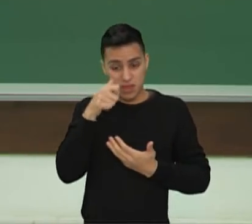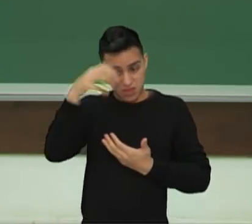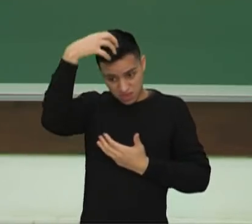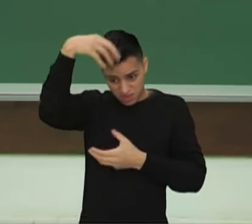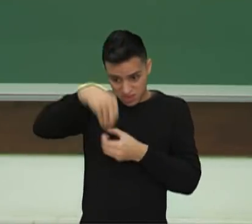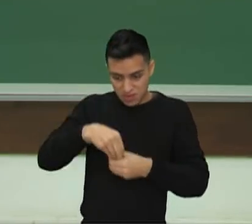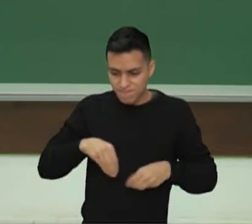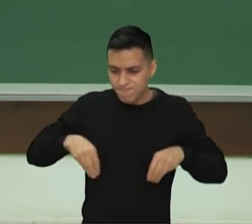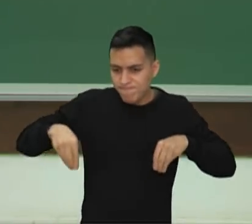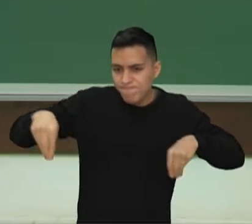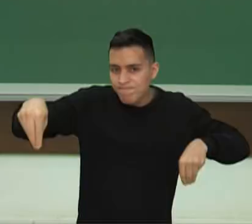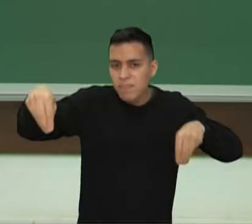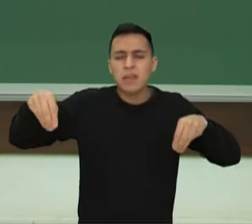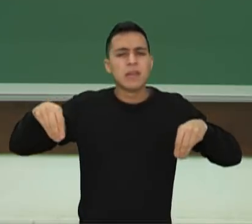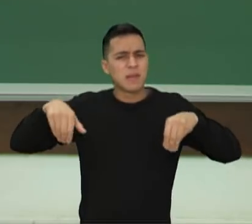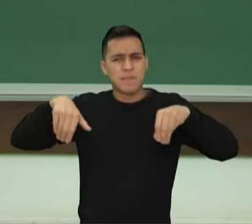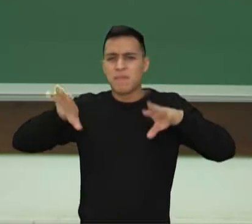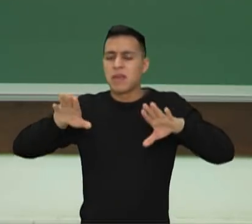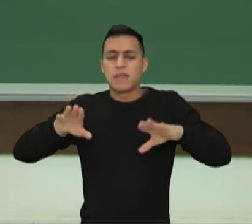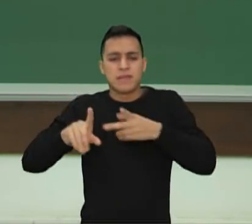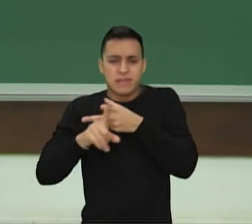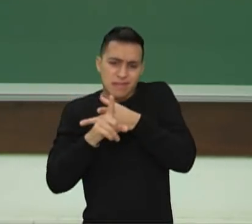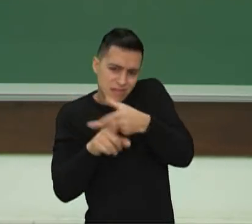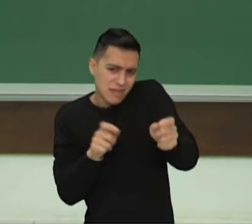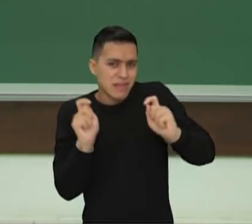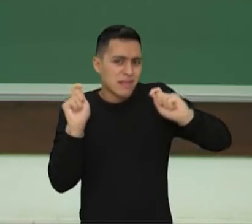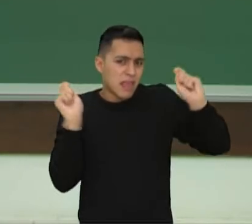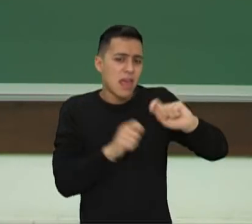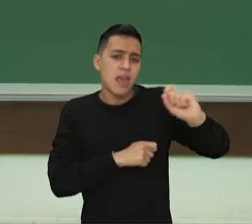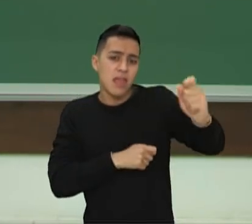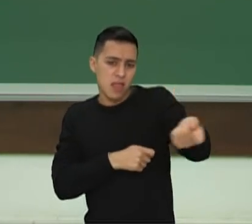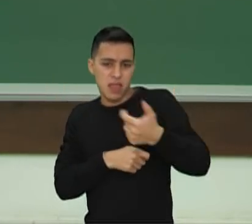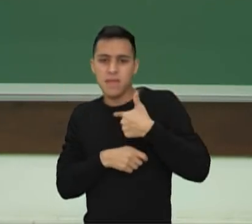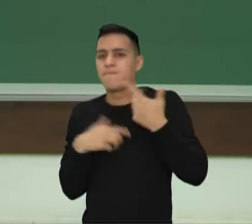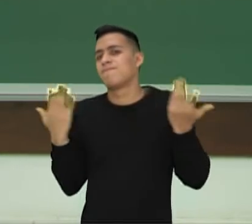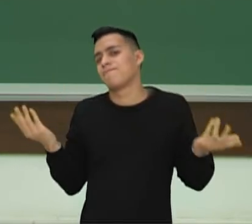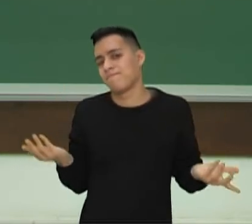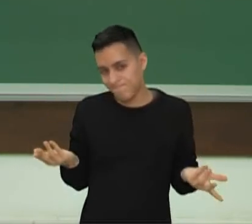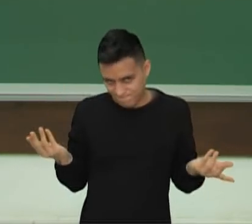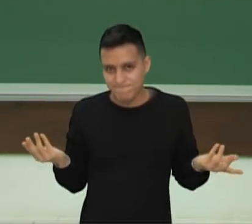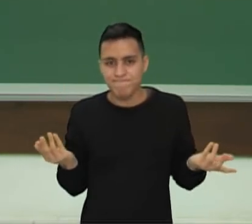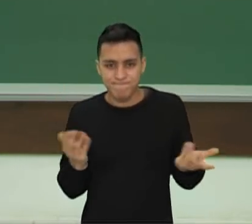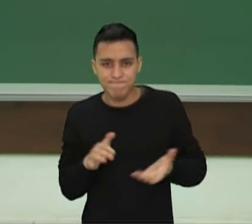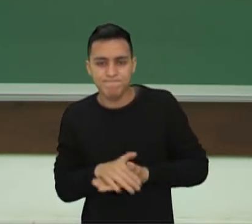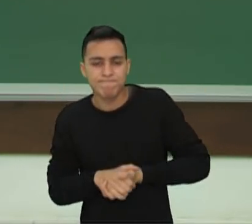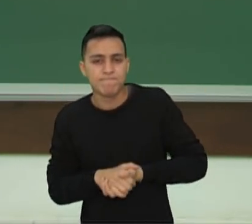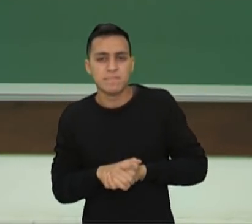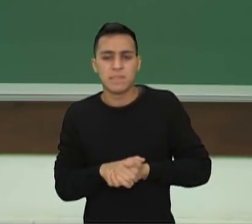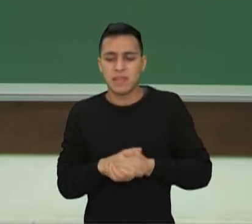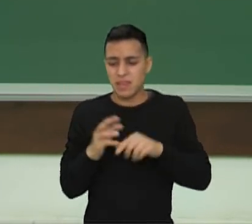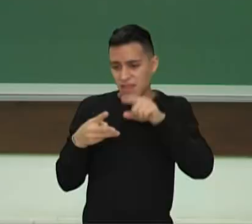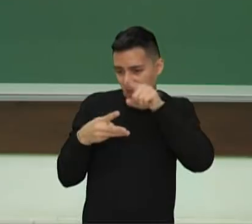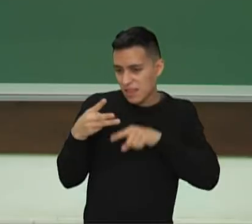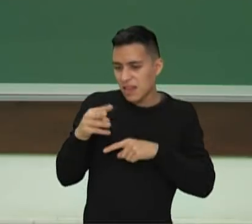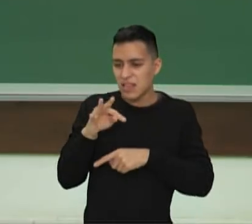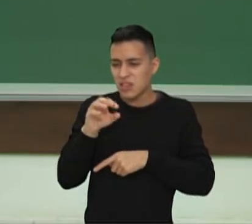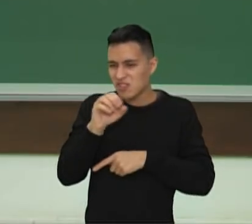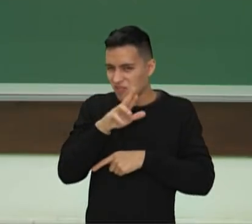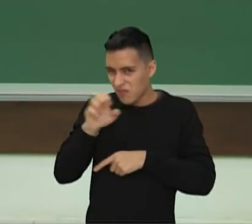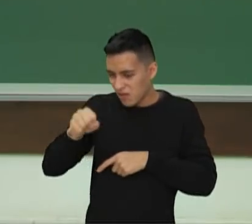Então, tua vantagem é muito maior em vista do que do seu adversário, né? 3 torres, né?